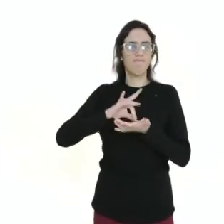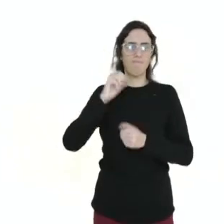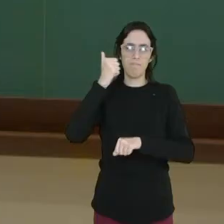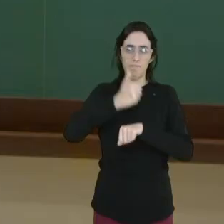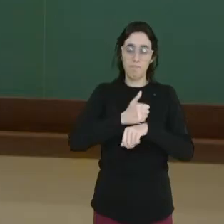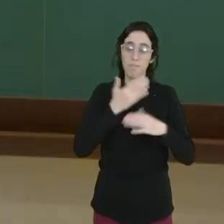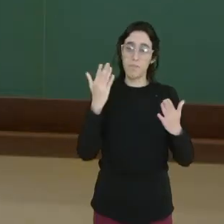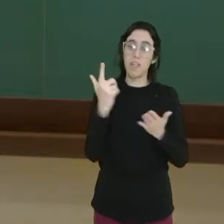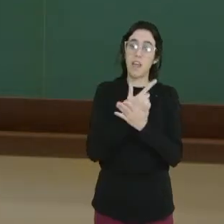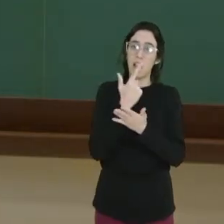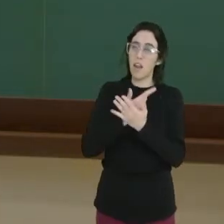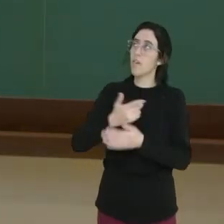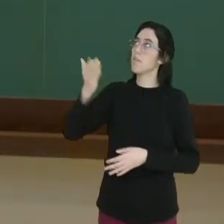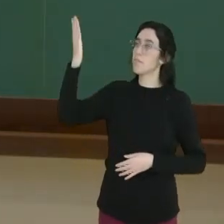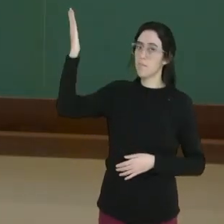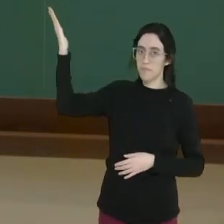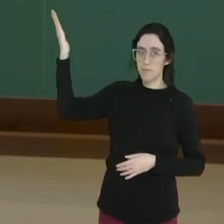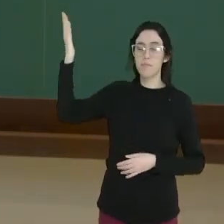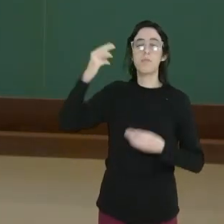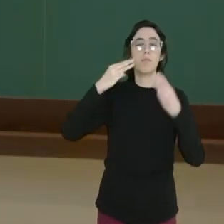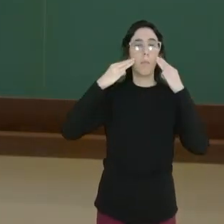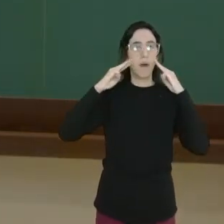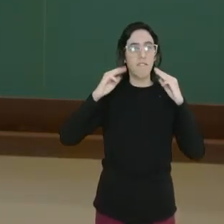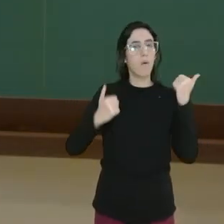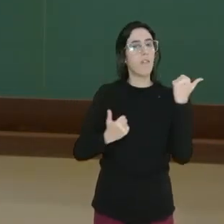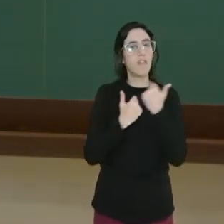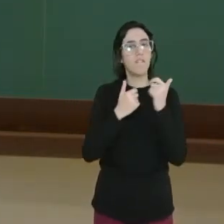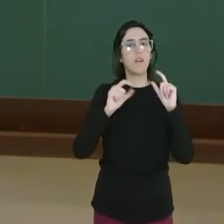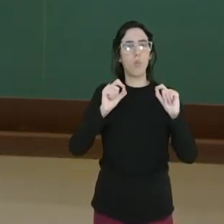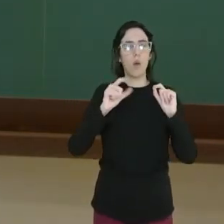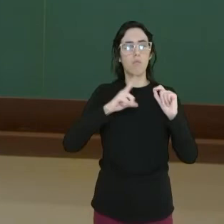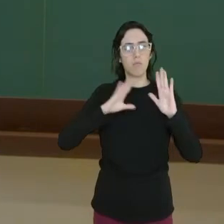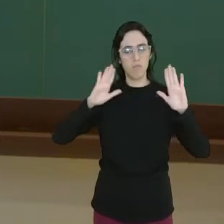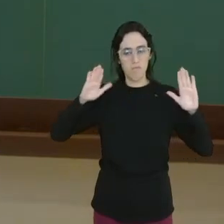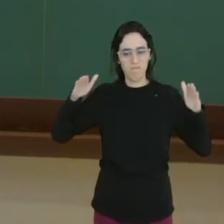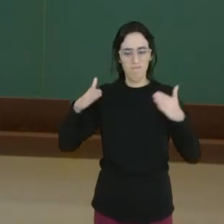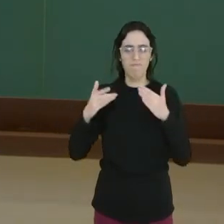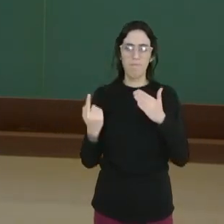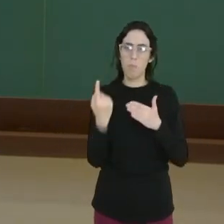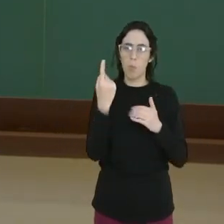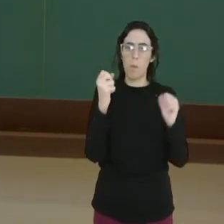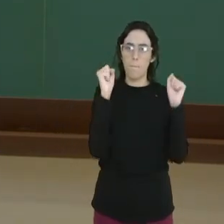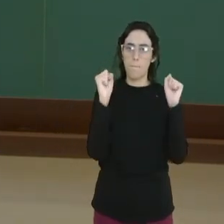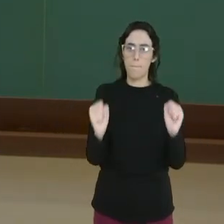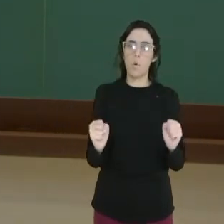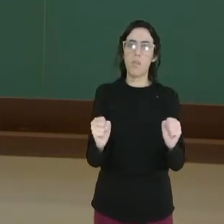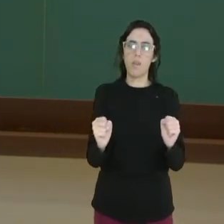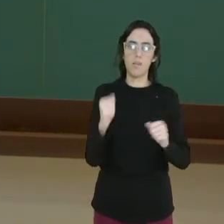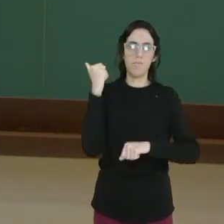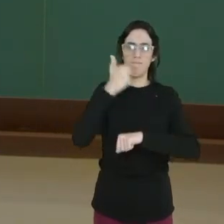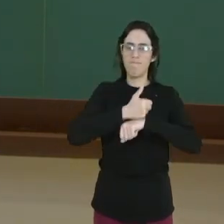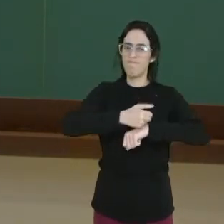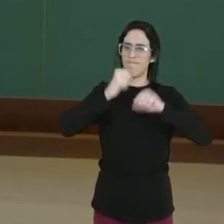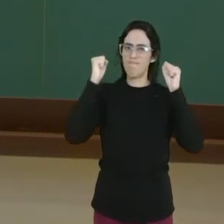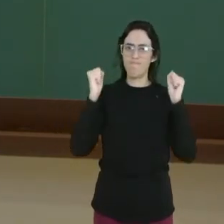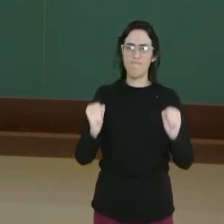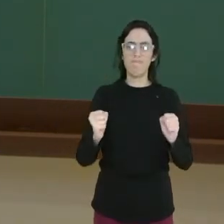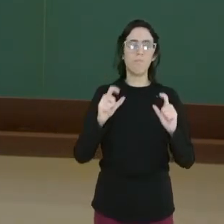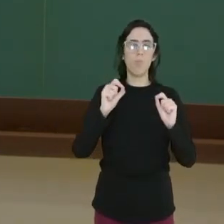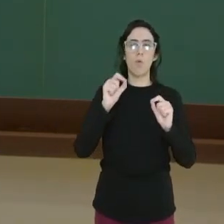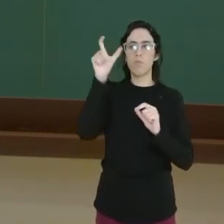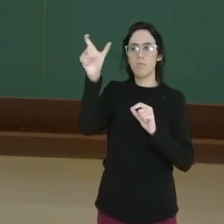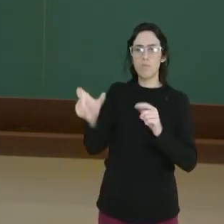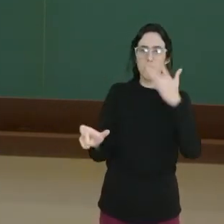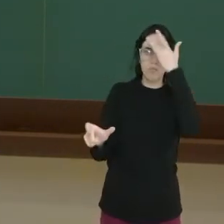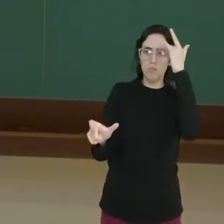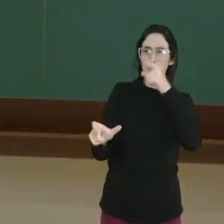obra, ele vai defender essa centralização do poder, né? Esse poder absoluto nas mãos de um soberano,